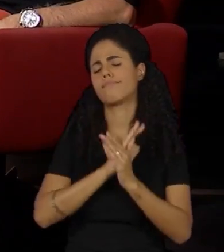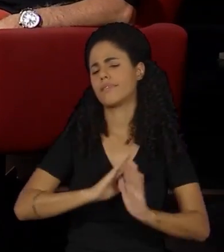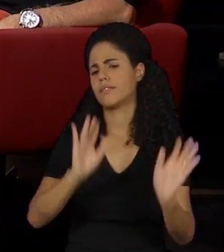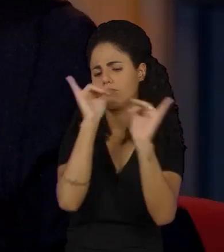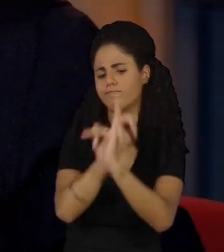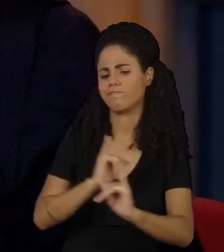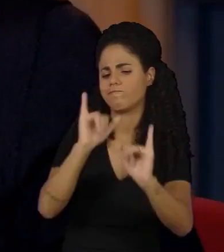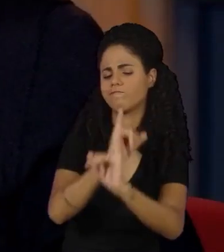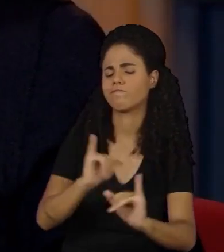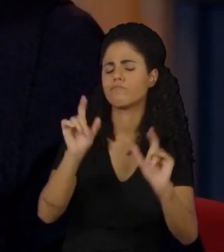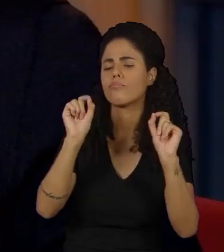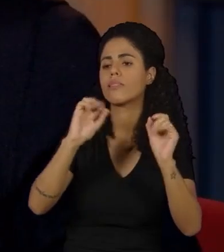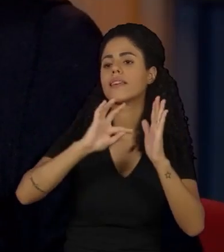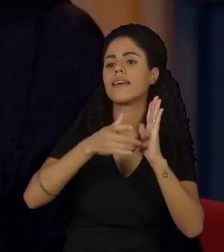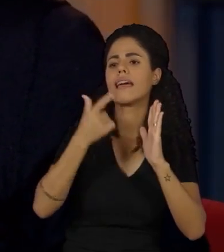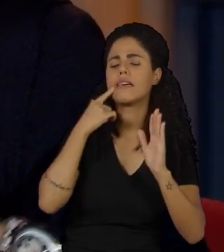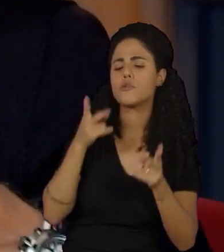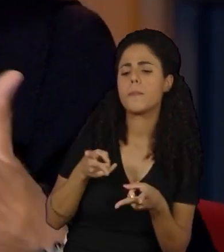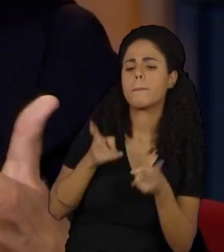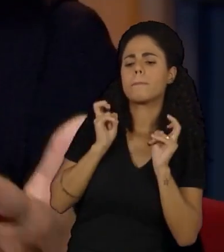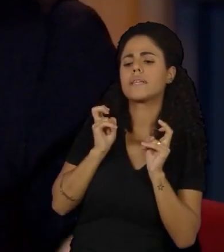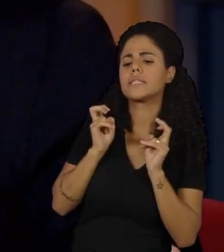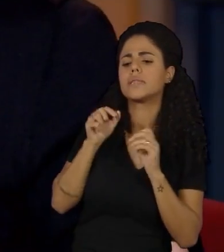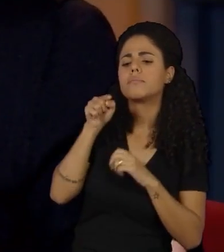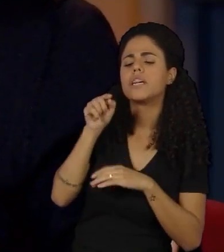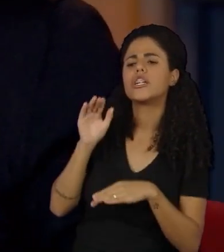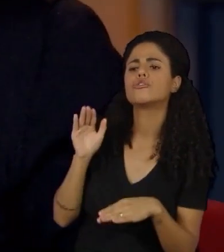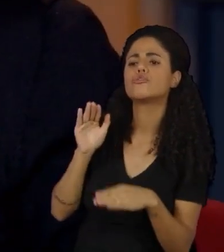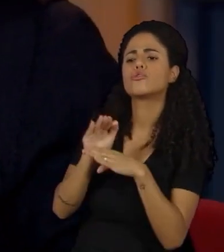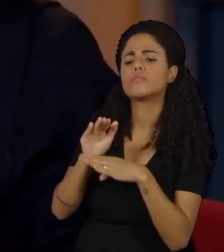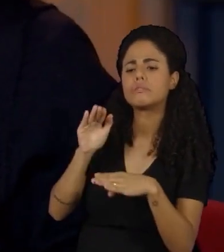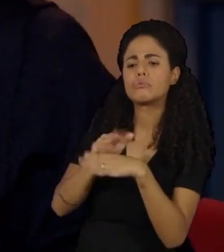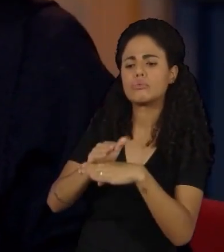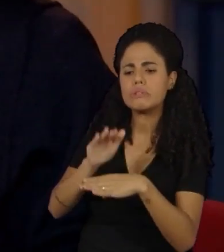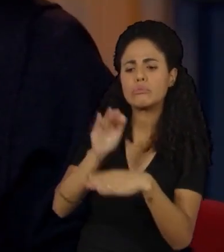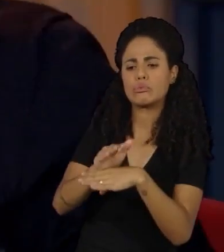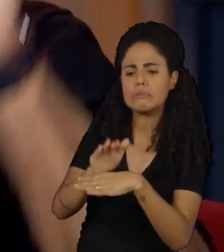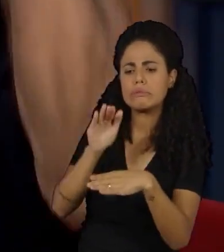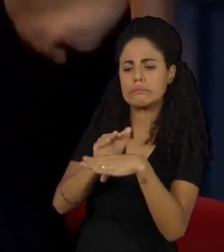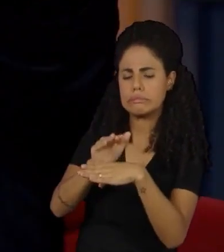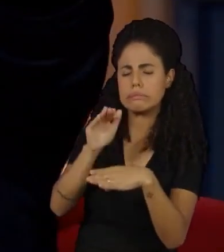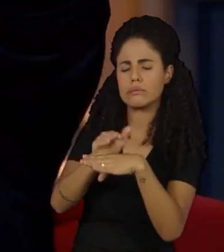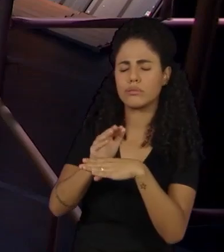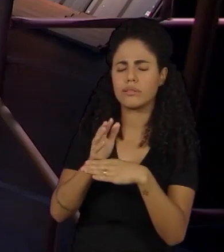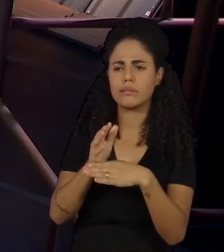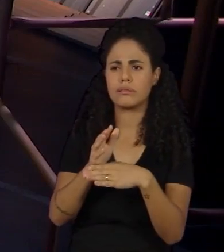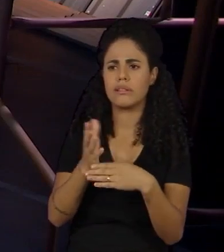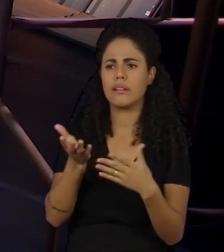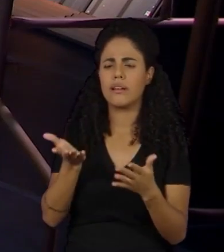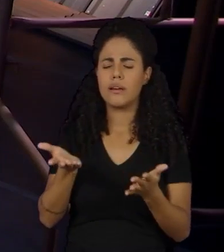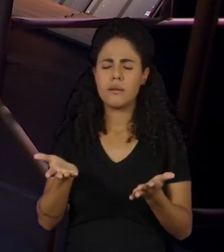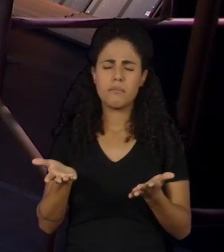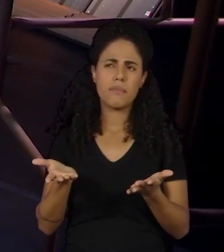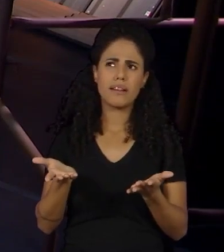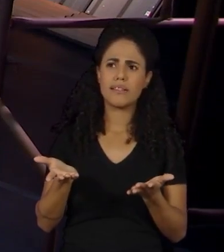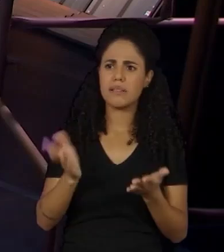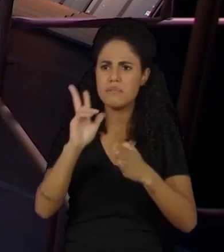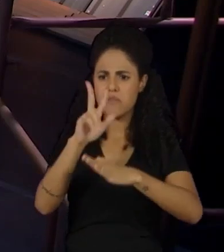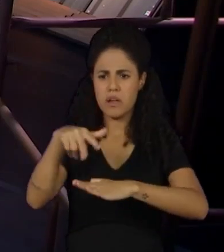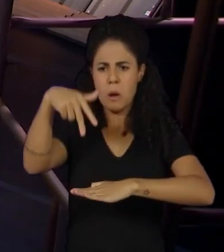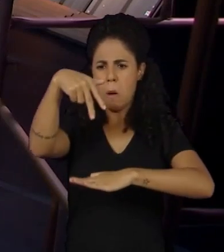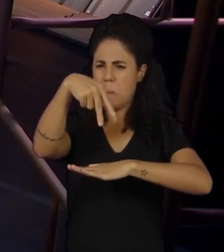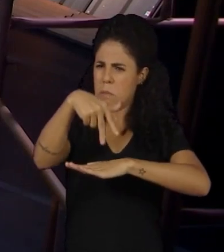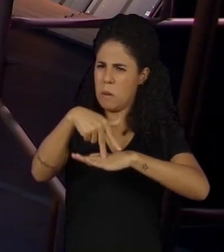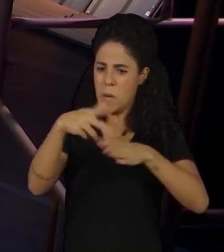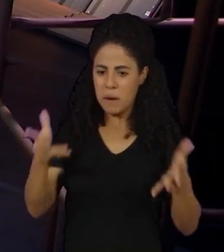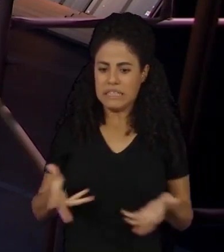né É que eu percebi que a gente ajudava muito e a gente ajuda muito a colocar o cidadão lá